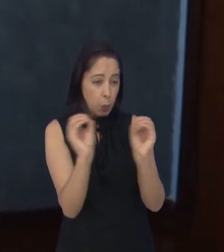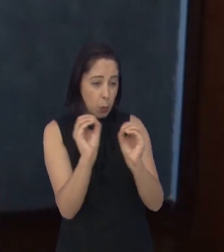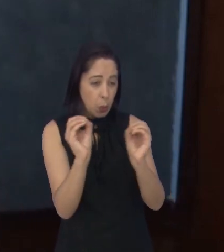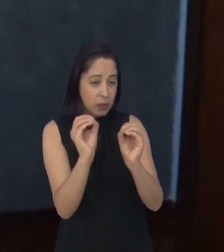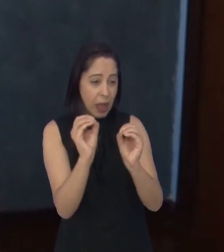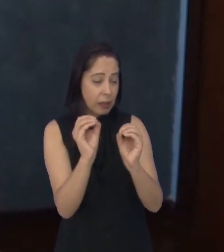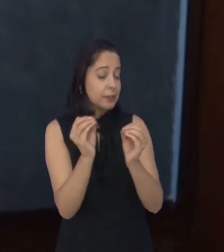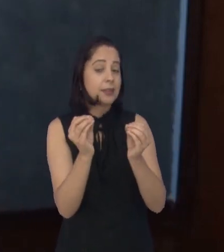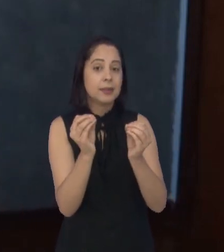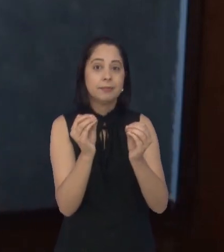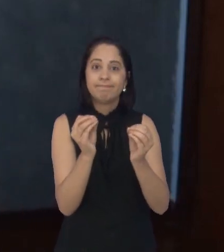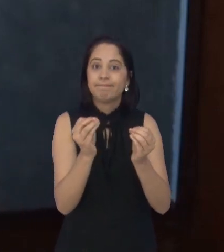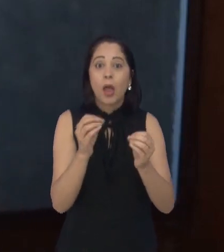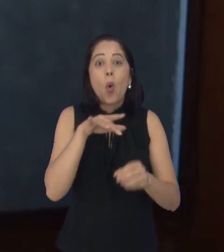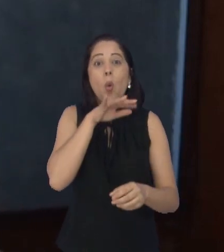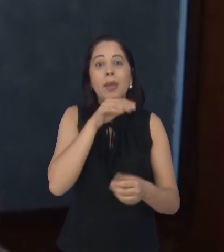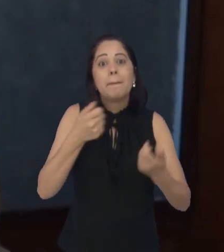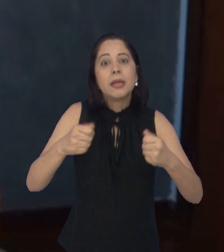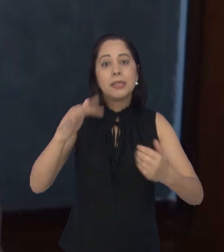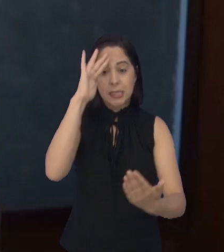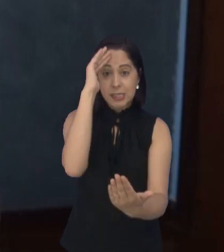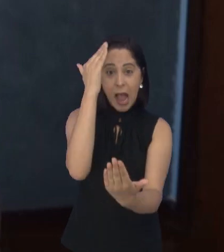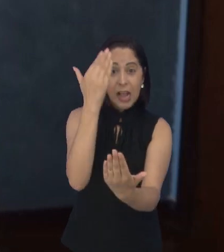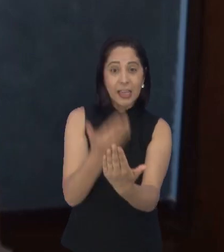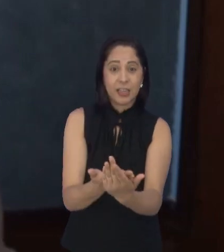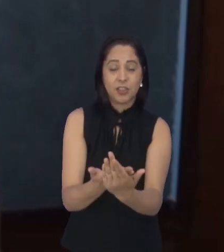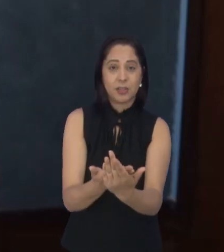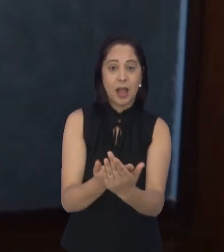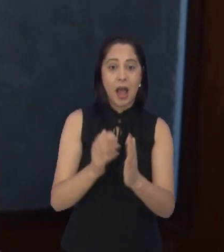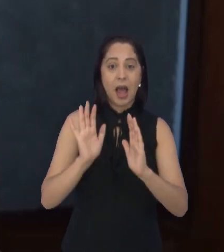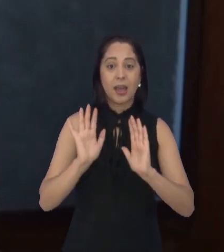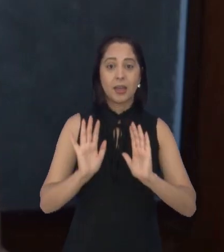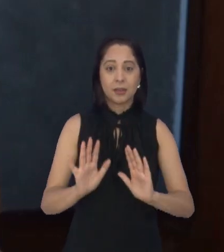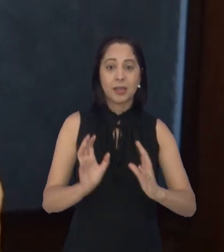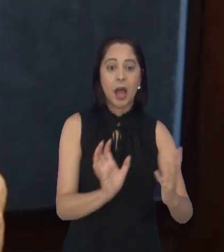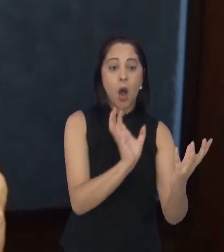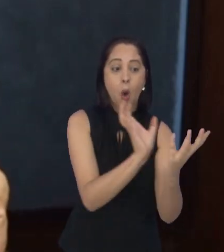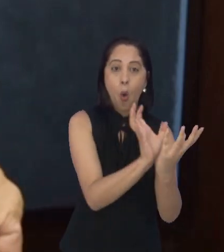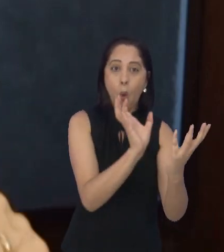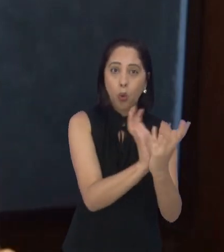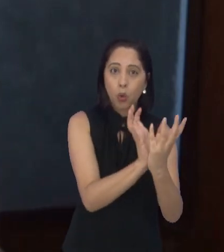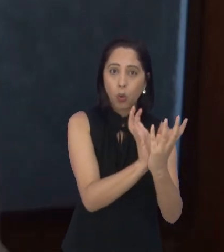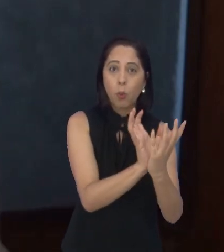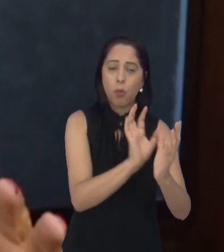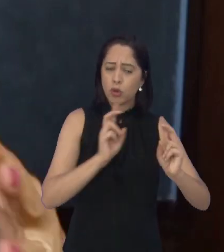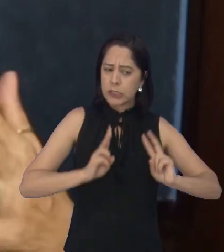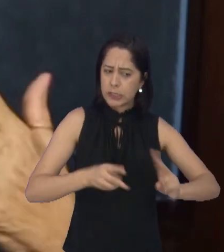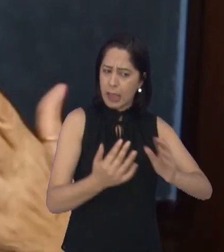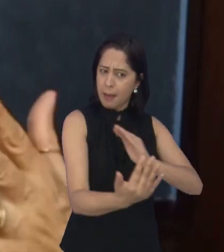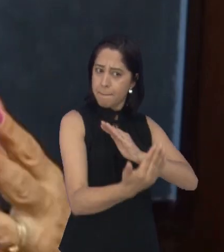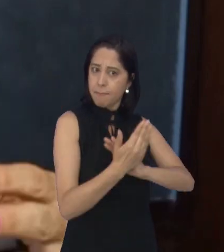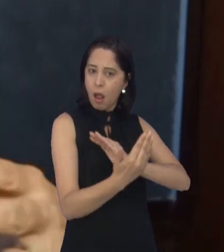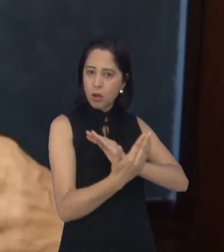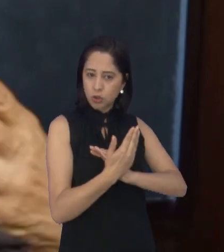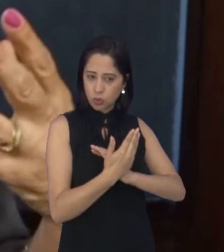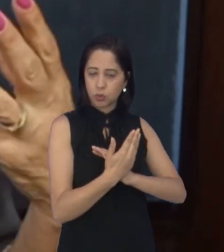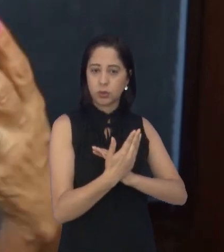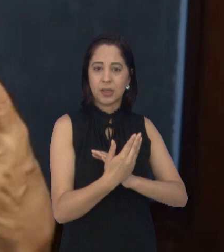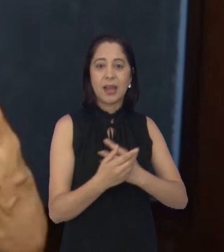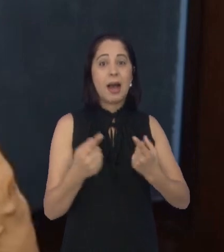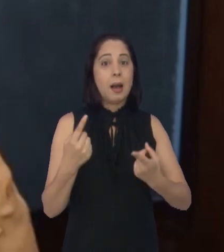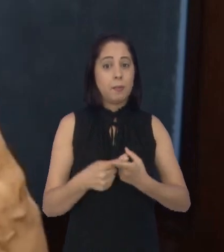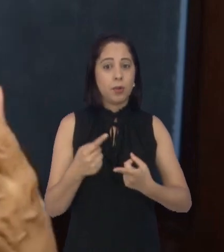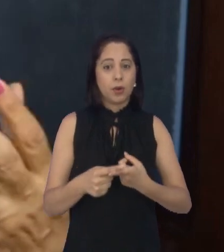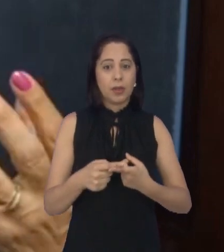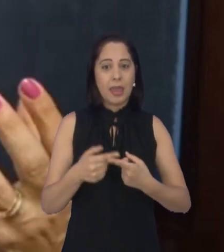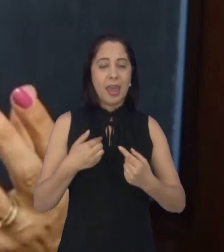precisa acreditar. Isso o grupo traz no primeiro dia, né? Por quê? Porque